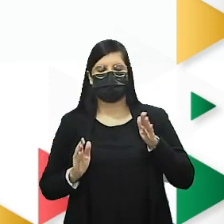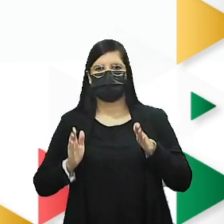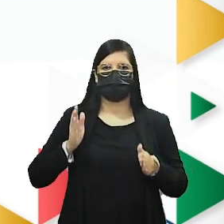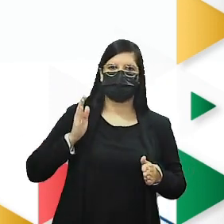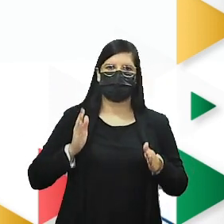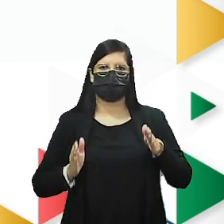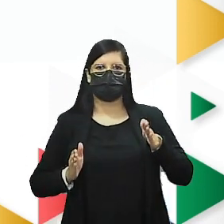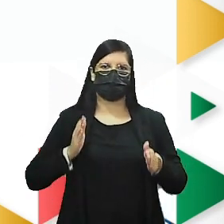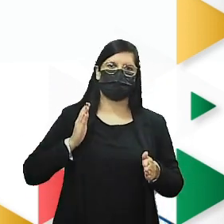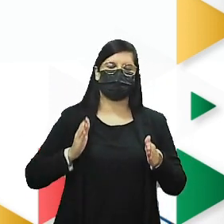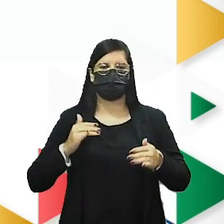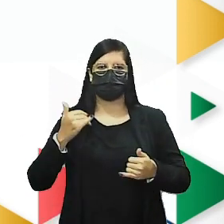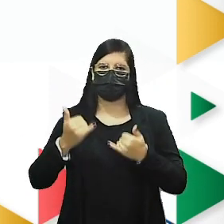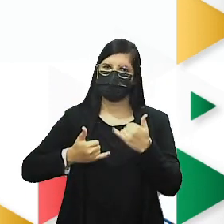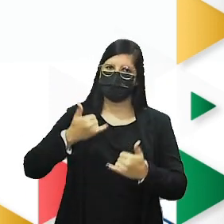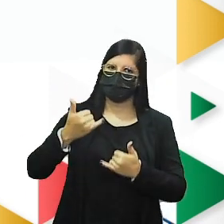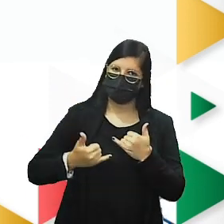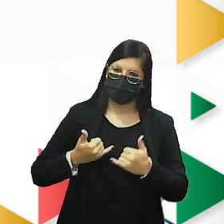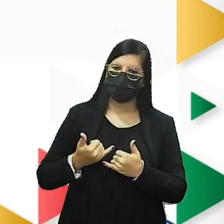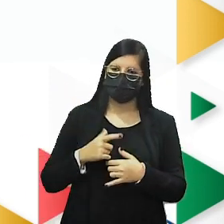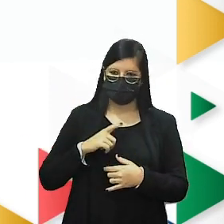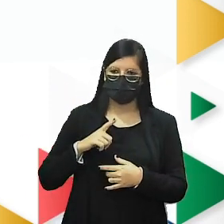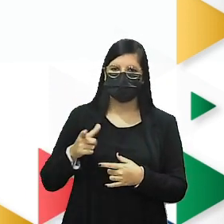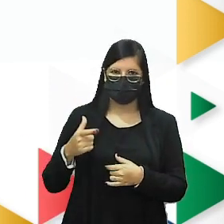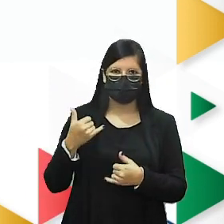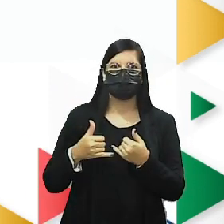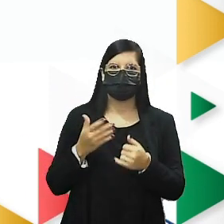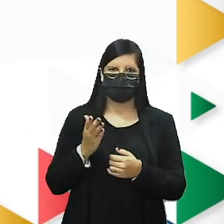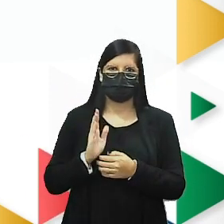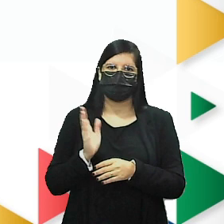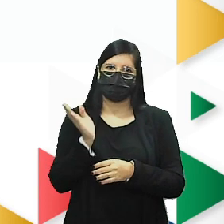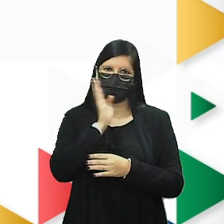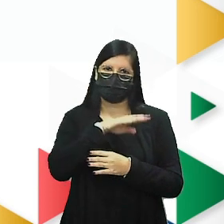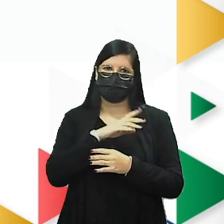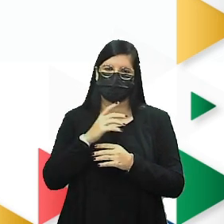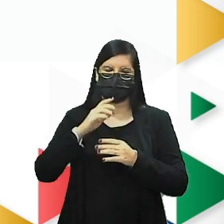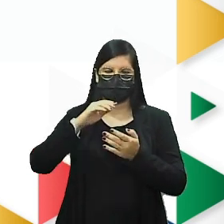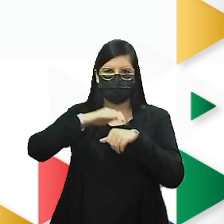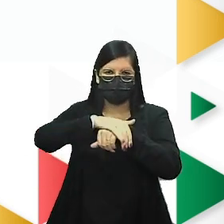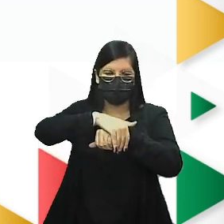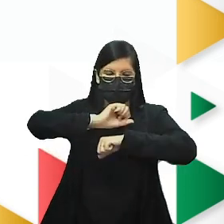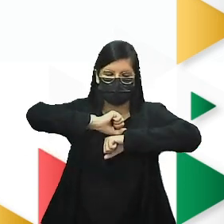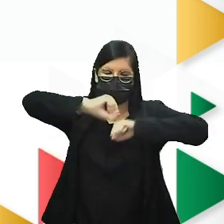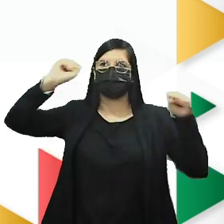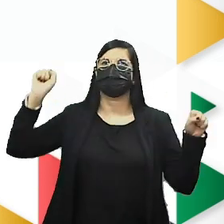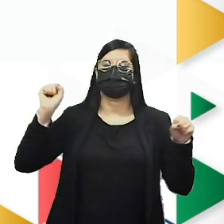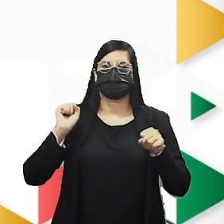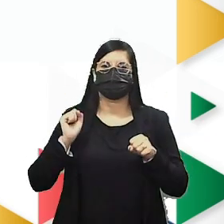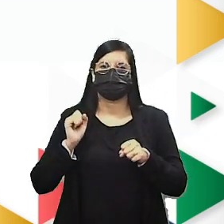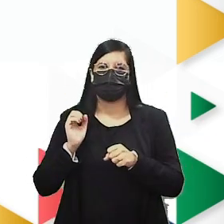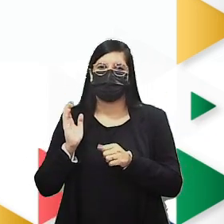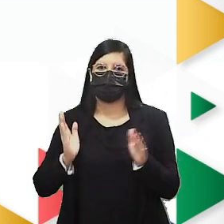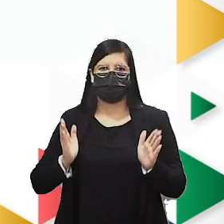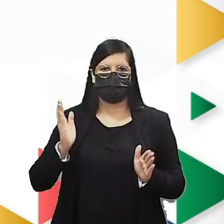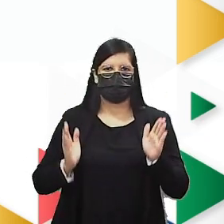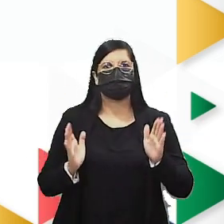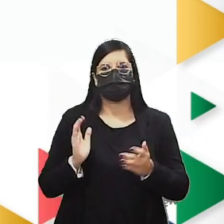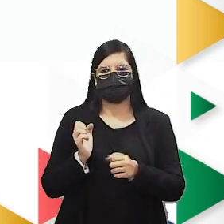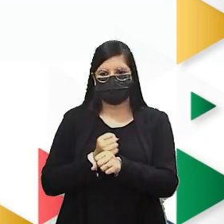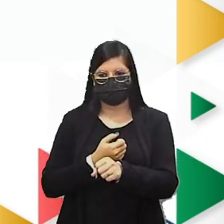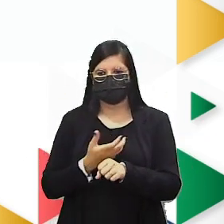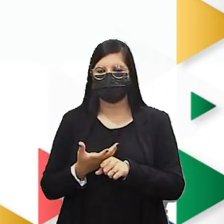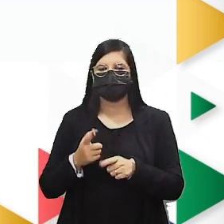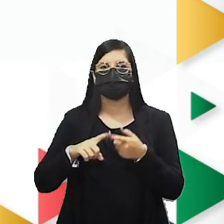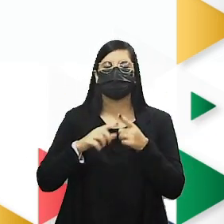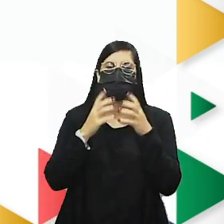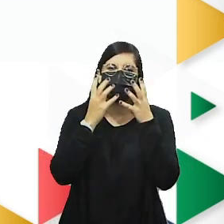mexem e tal, brincam. Aí Chuck justamente brincava com isso, né? Que ele acordava de noite e enfim. E Fofão, que fez parte da